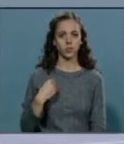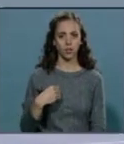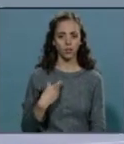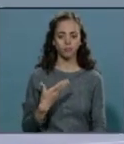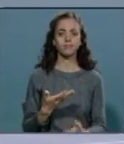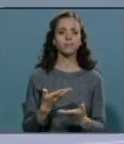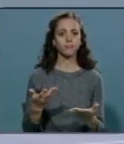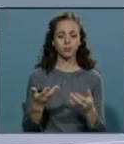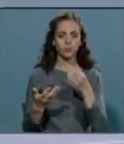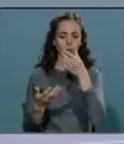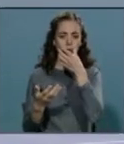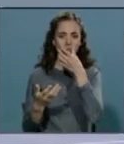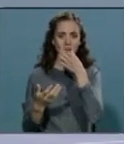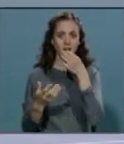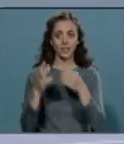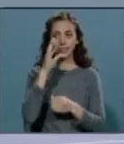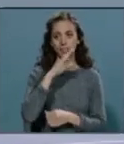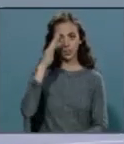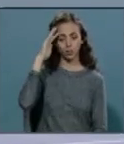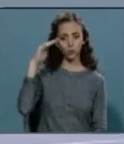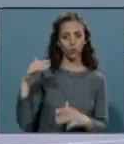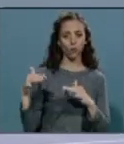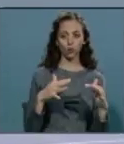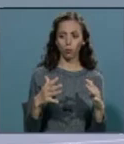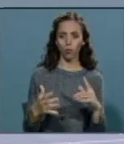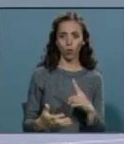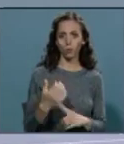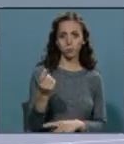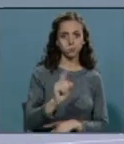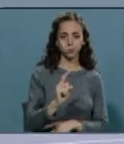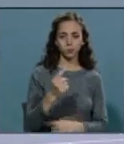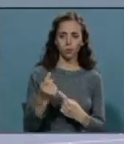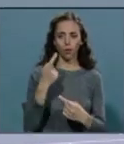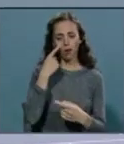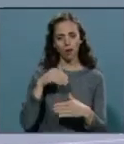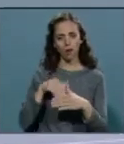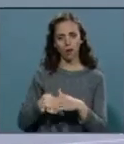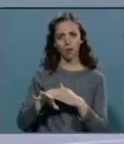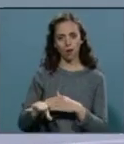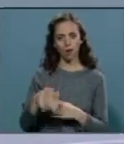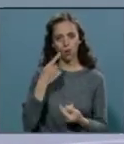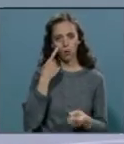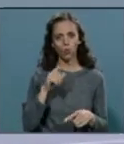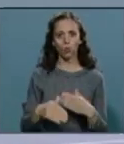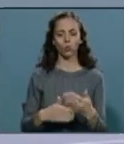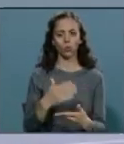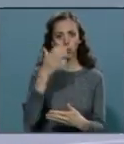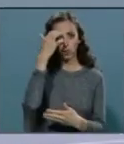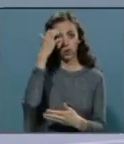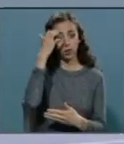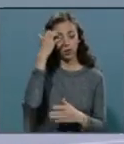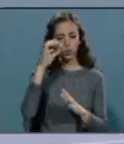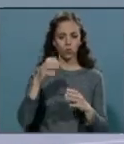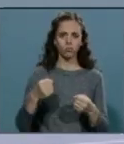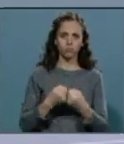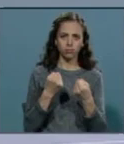era que se o futebol não conseguisse vencer alguma reserva no sentido de tomar das